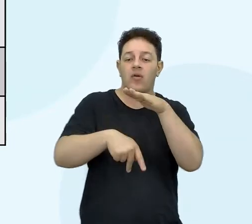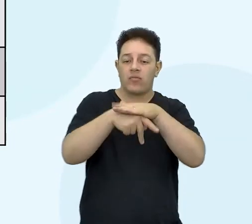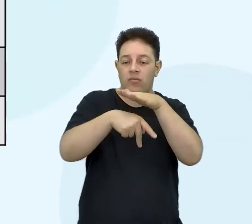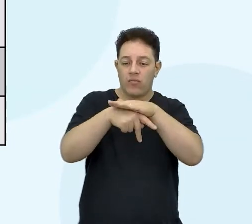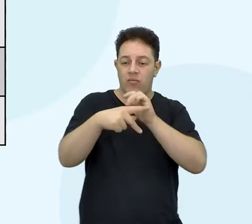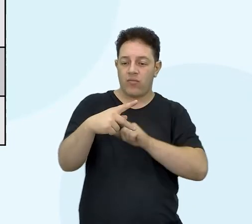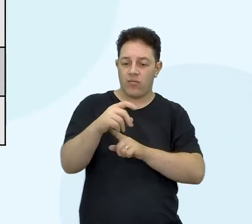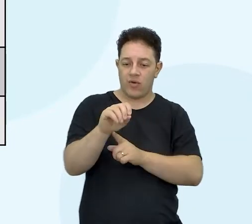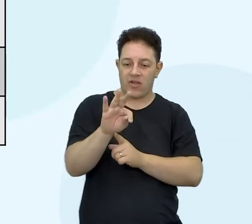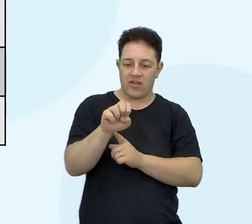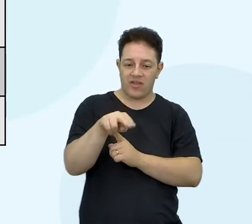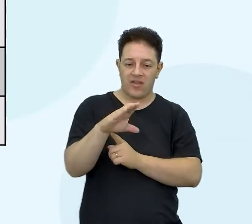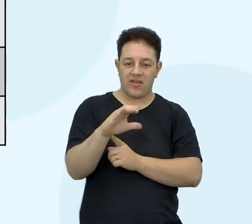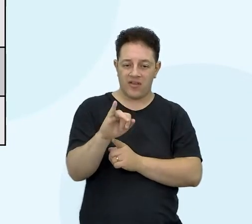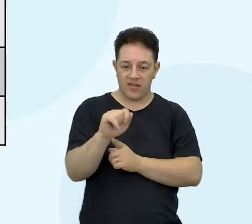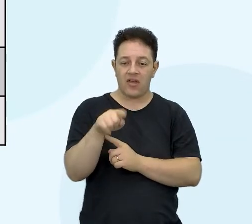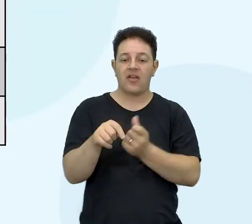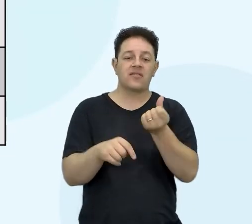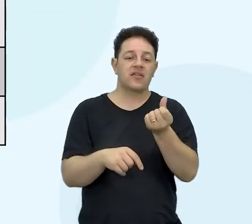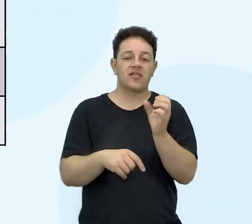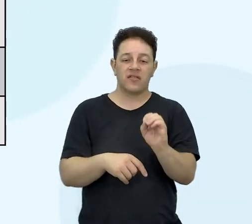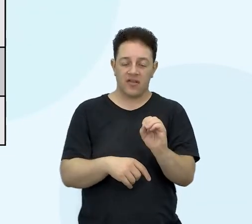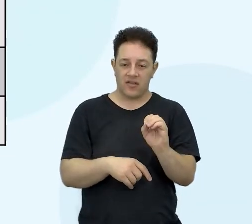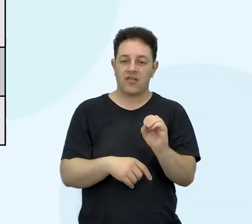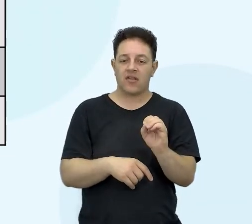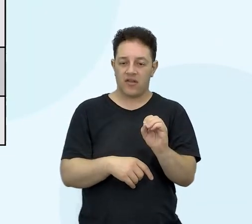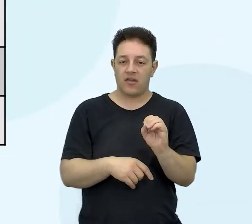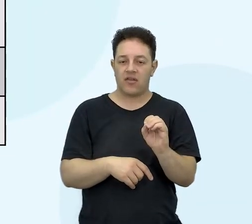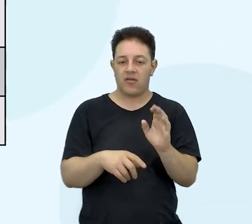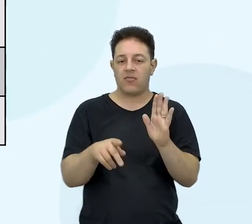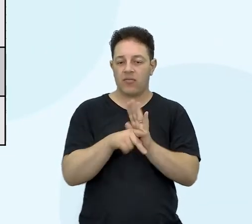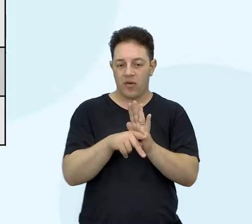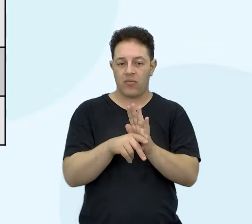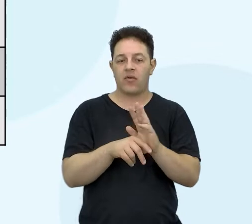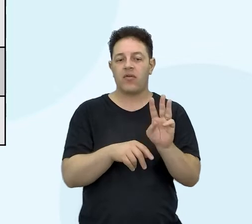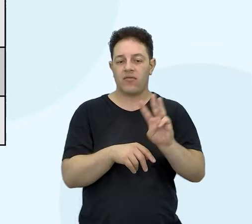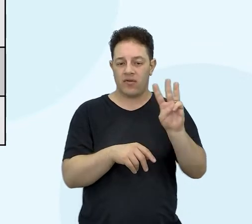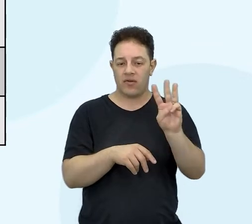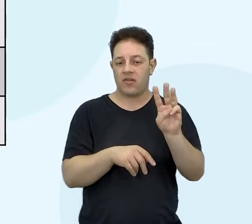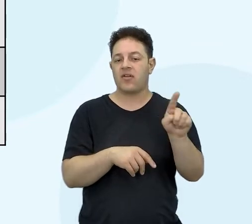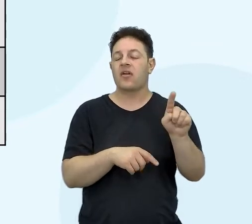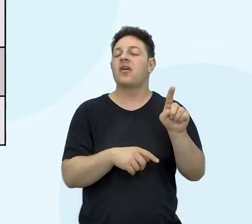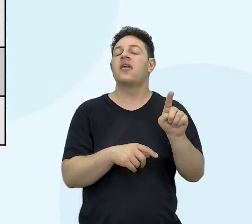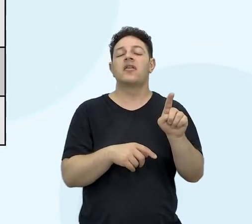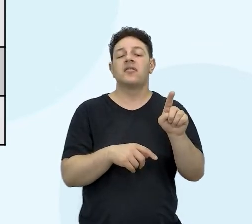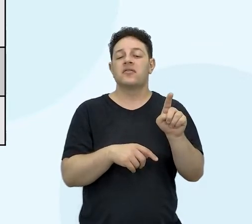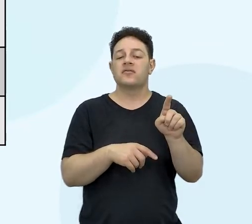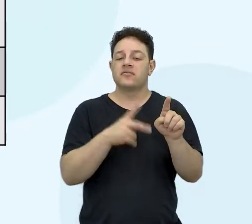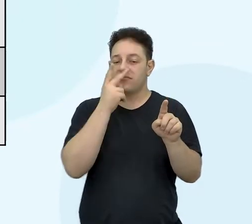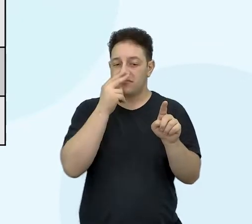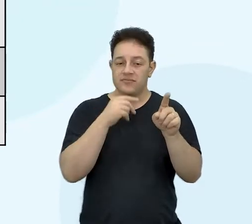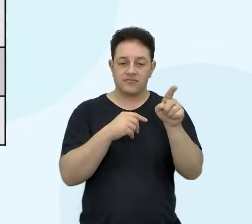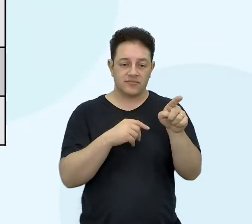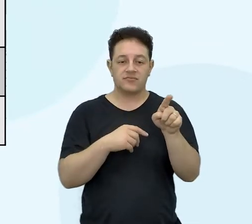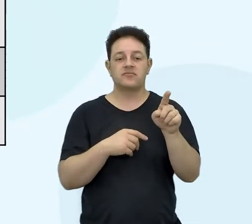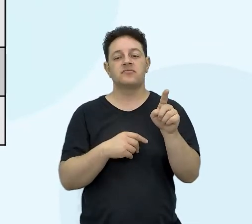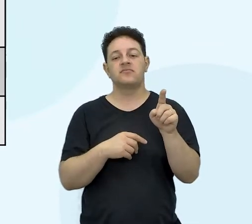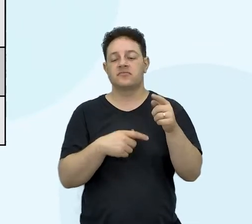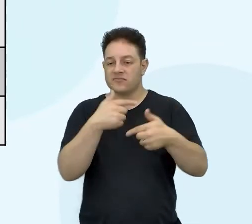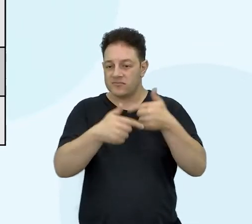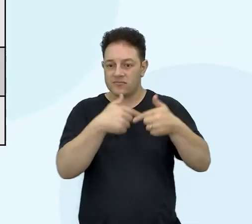de 60 watts, ela vai fazer o mesmo serviço, ela vai realizar o